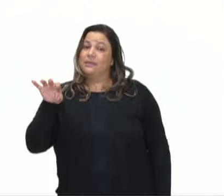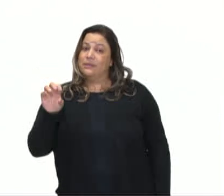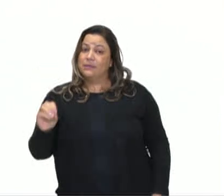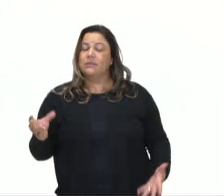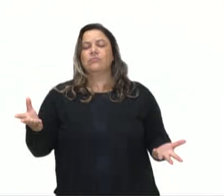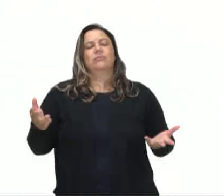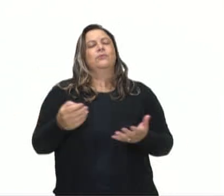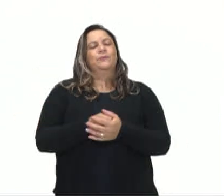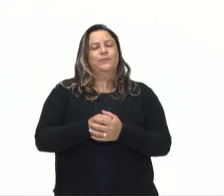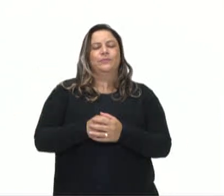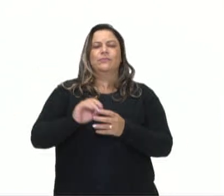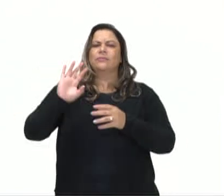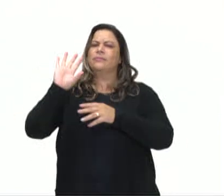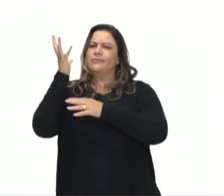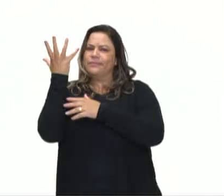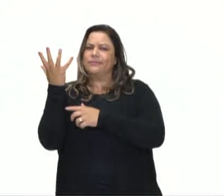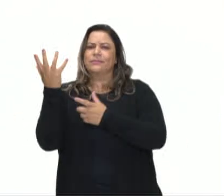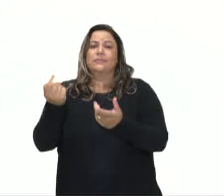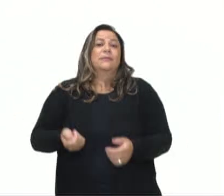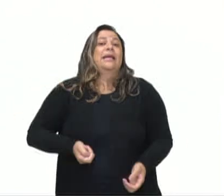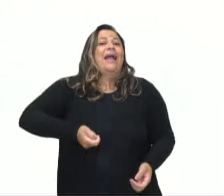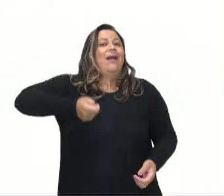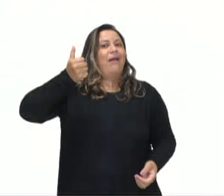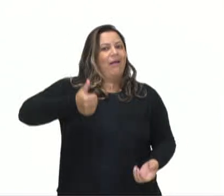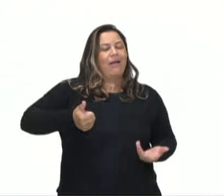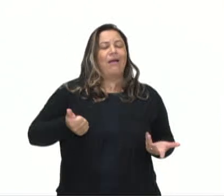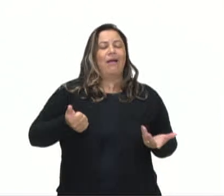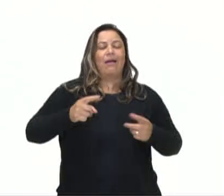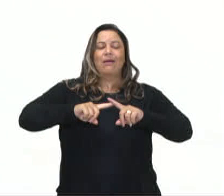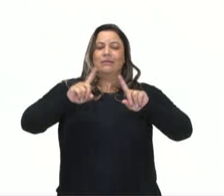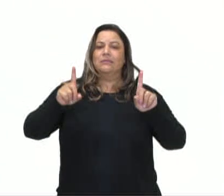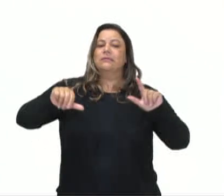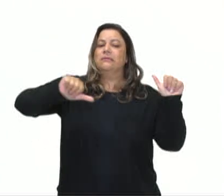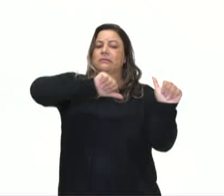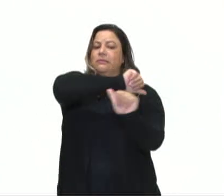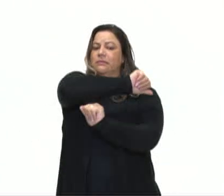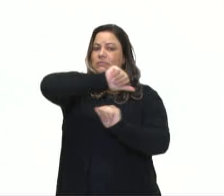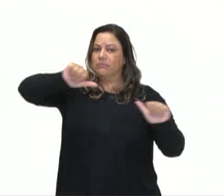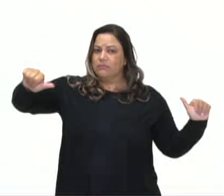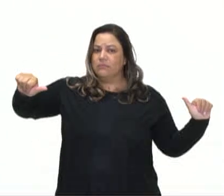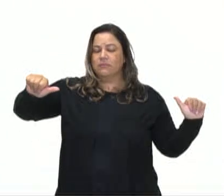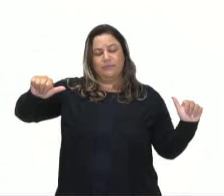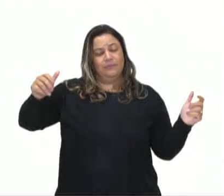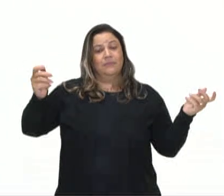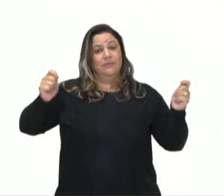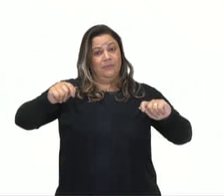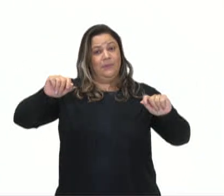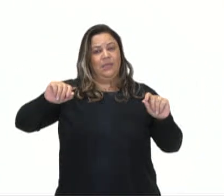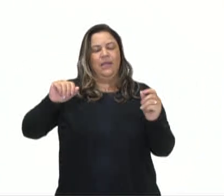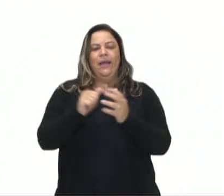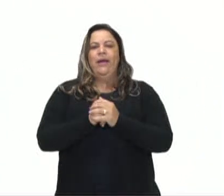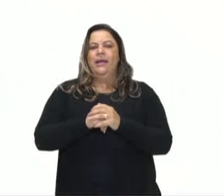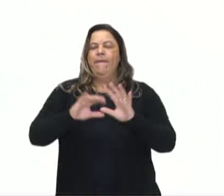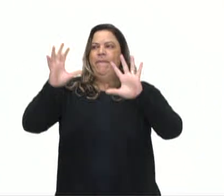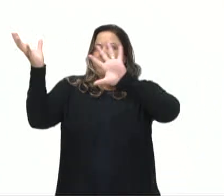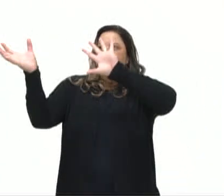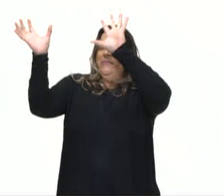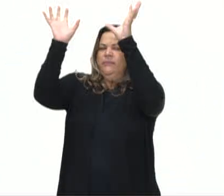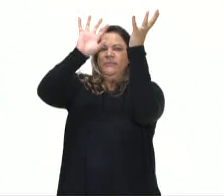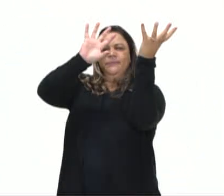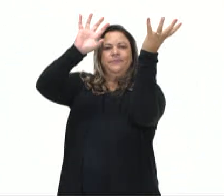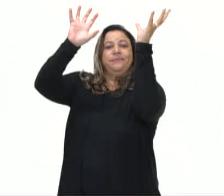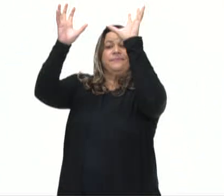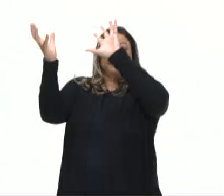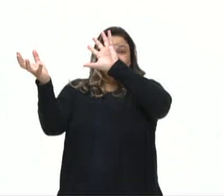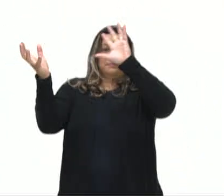raros, mas também podem modificar o clima do nosso planeta. Impactos de grandes proporções podem modificar profundamente a biosfera